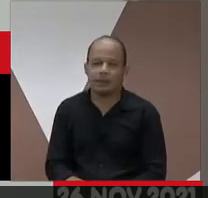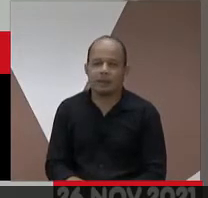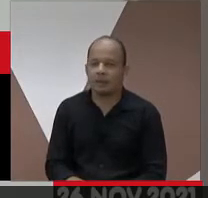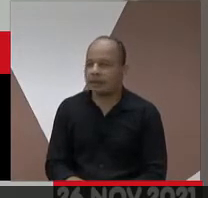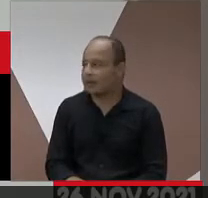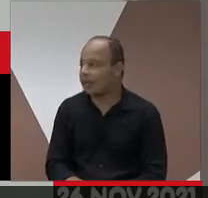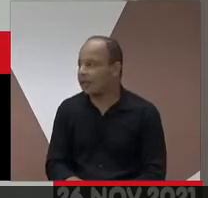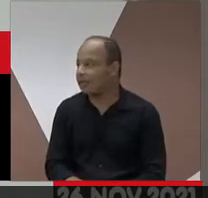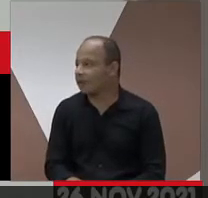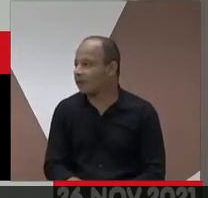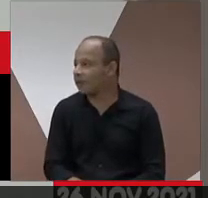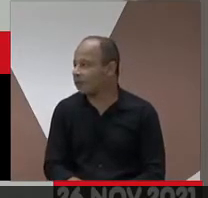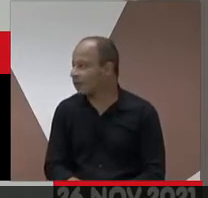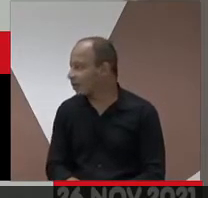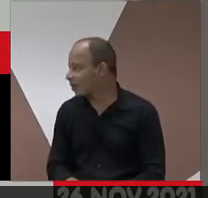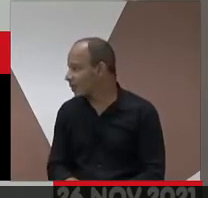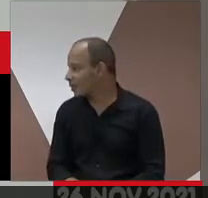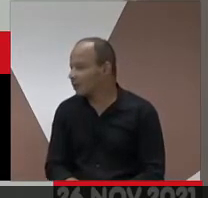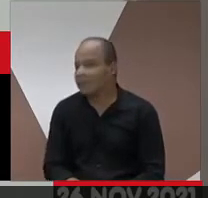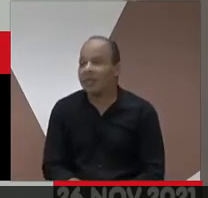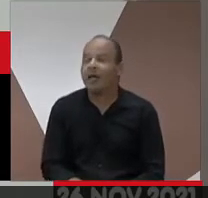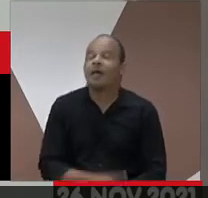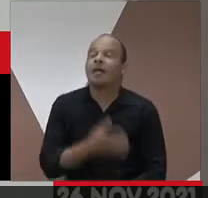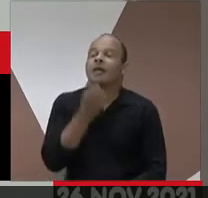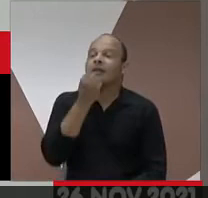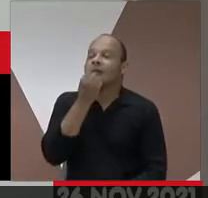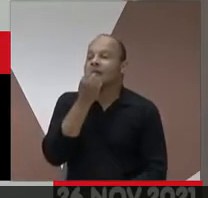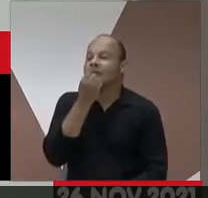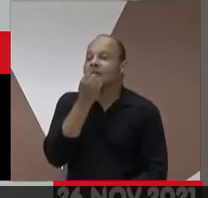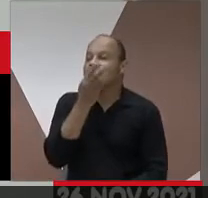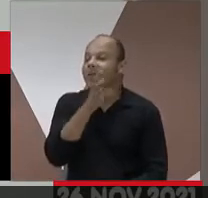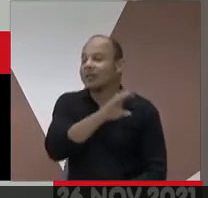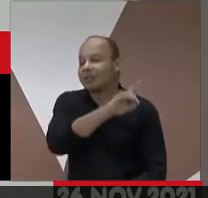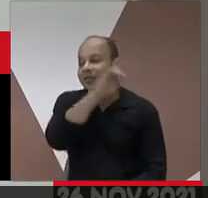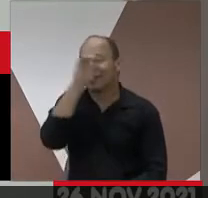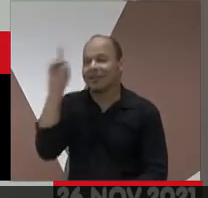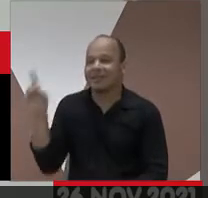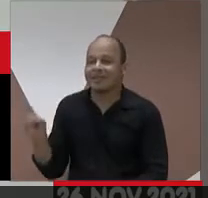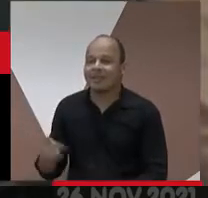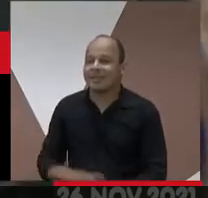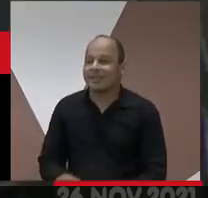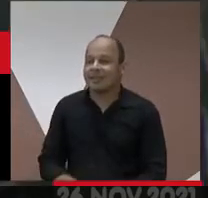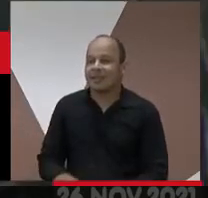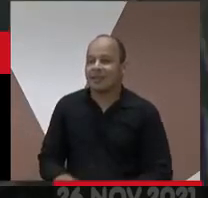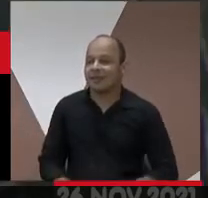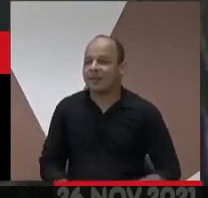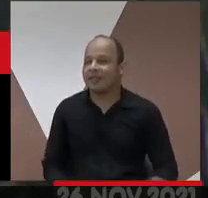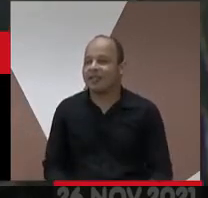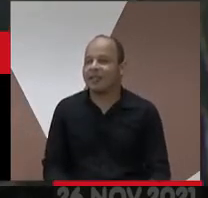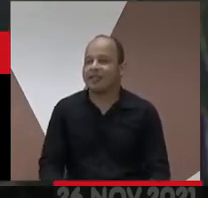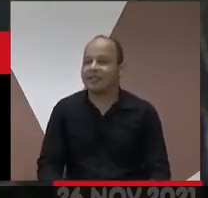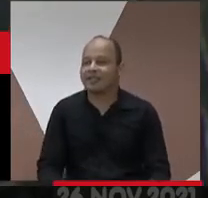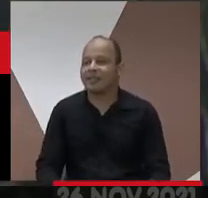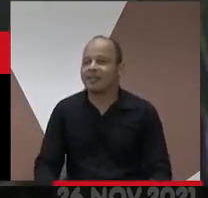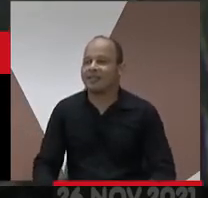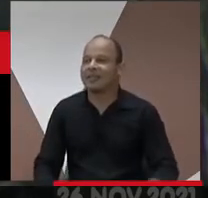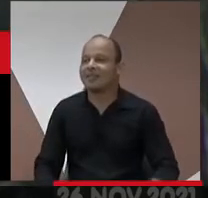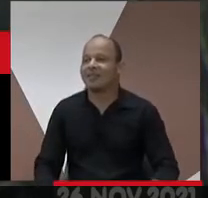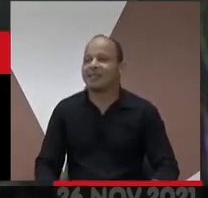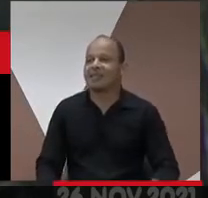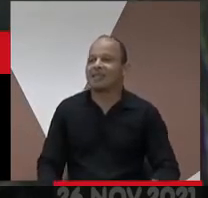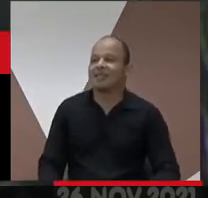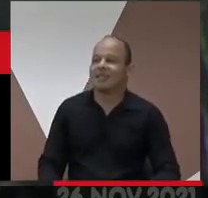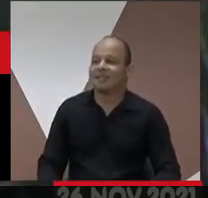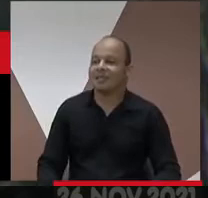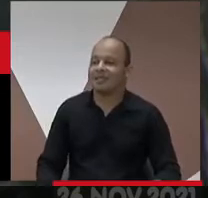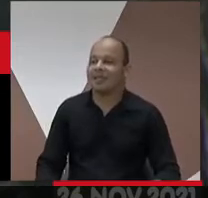Bem, a todos e todas, bom dia. Quero cumprimentar todos que estão aqui lotando as